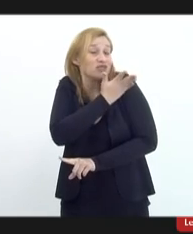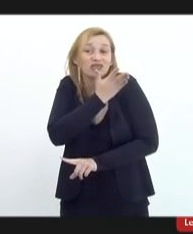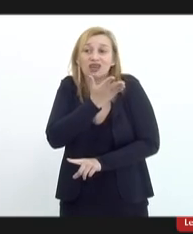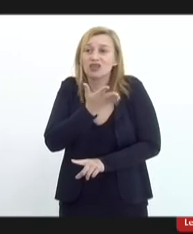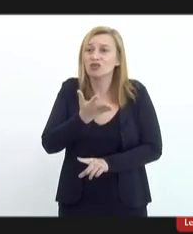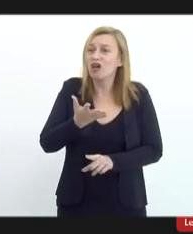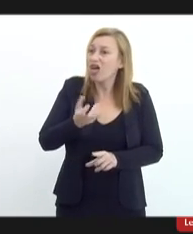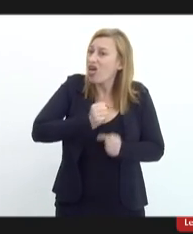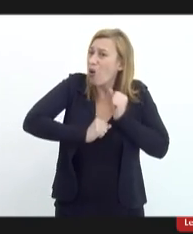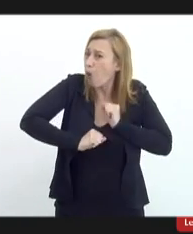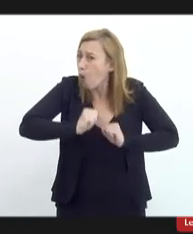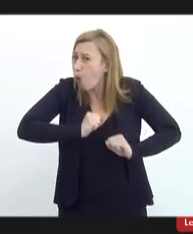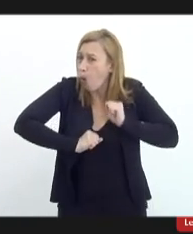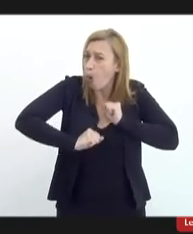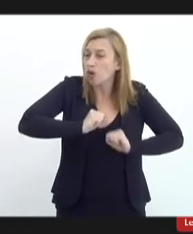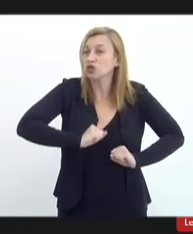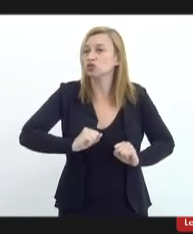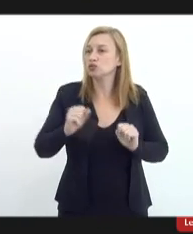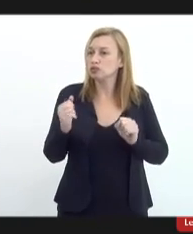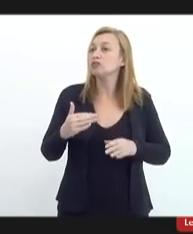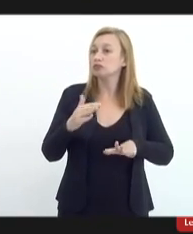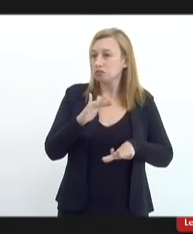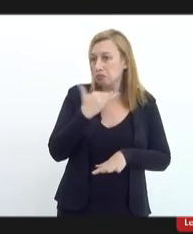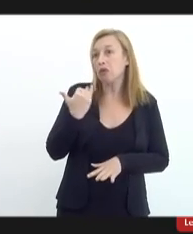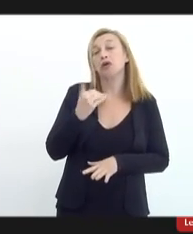ódio, ele leva até a morte.